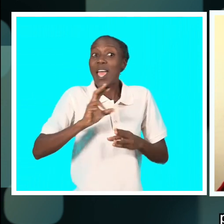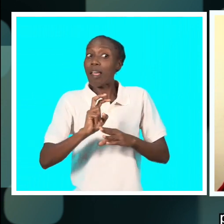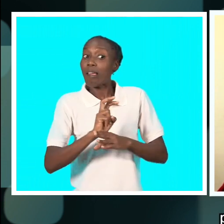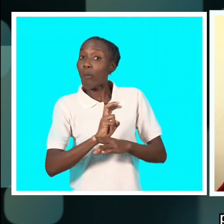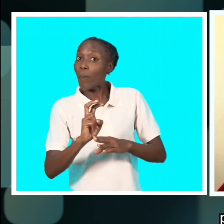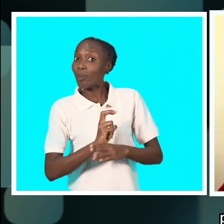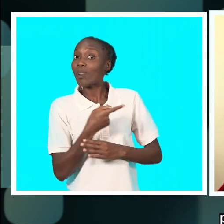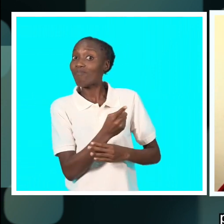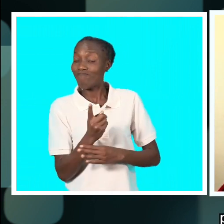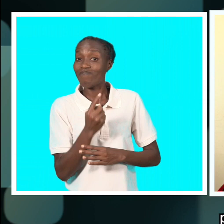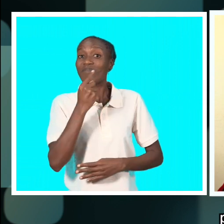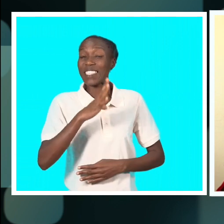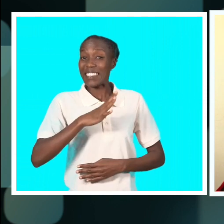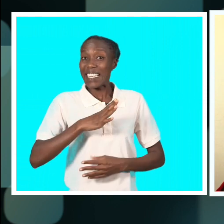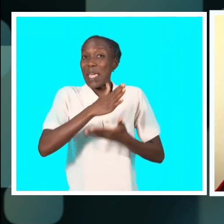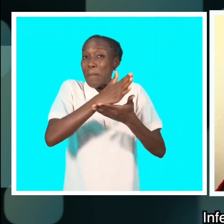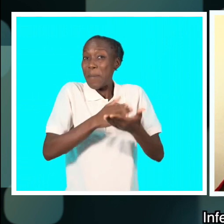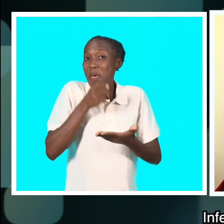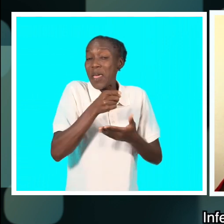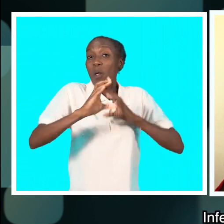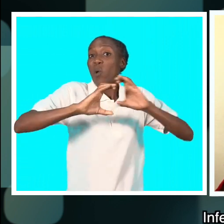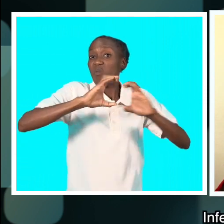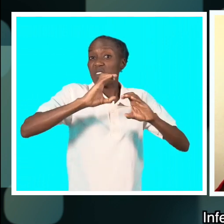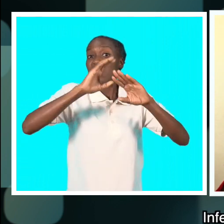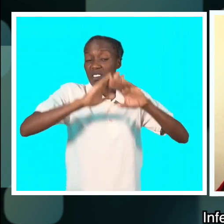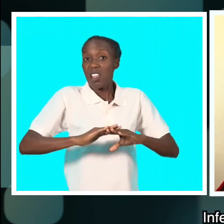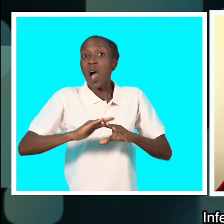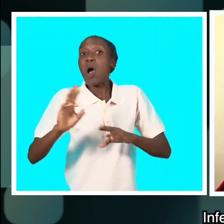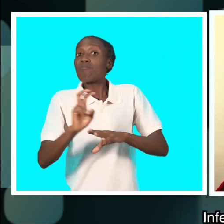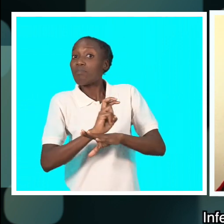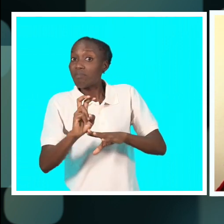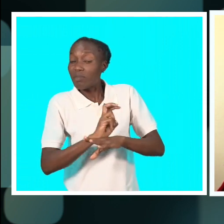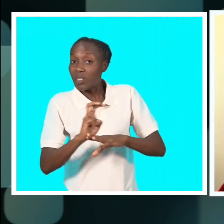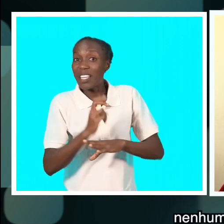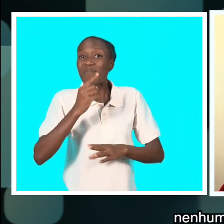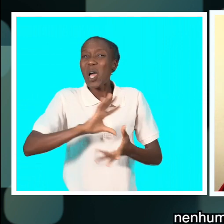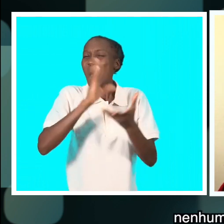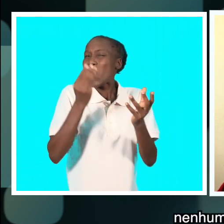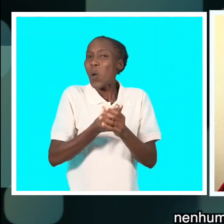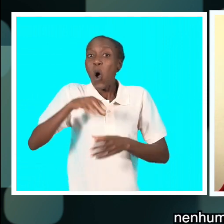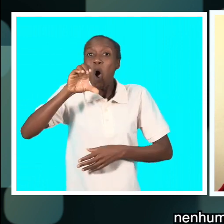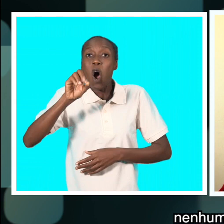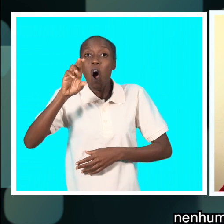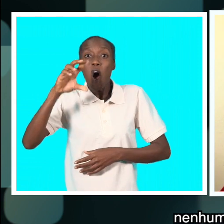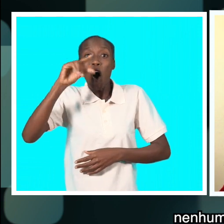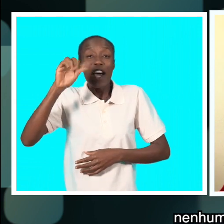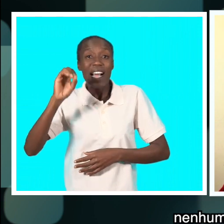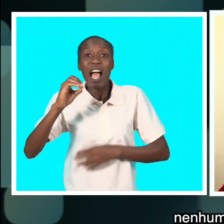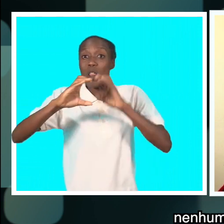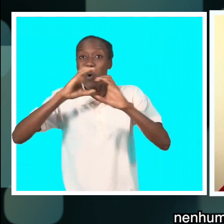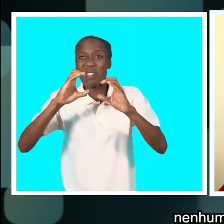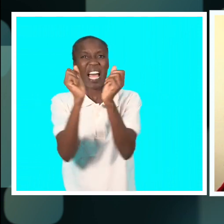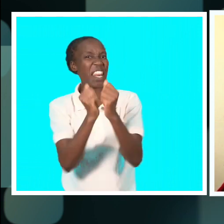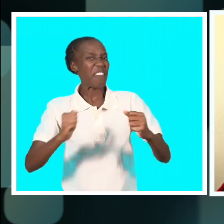porque este meio é controlado. Infelizmente, o meio da comunicação é controlada, nenhum órgão de comunicação é totalmente